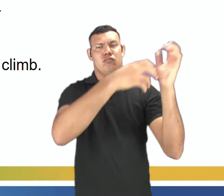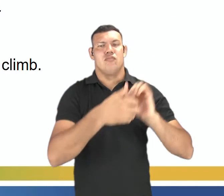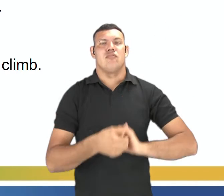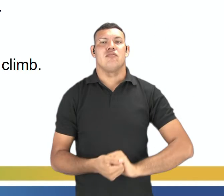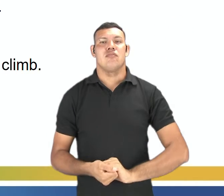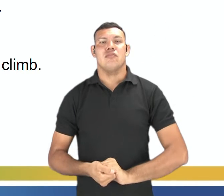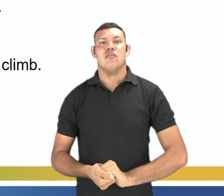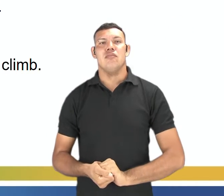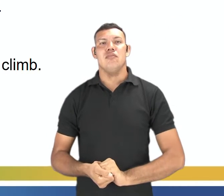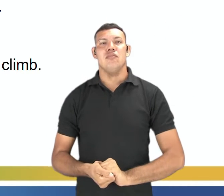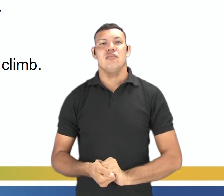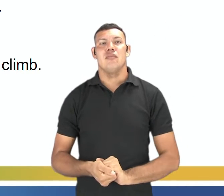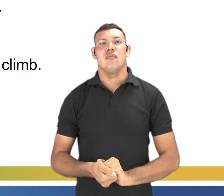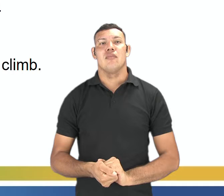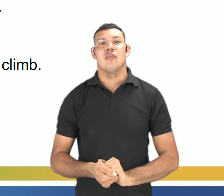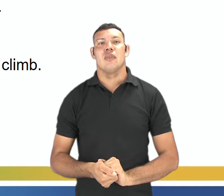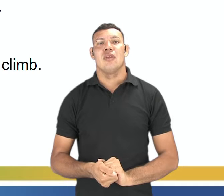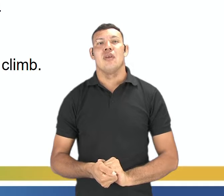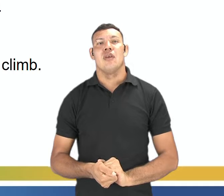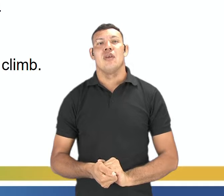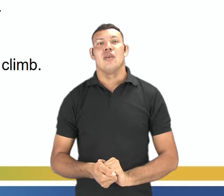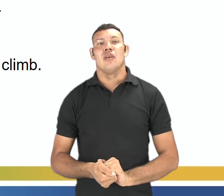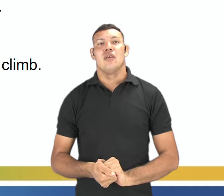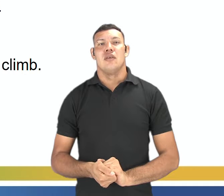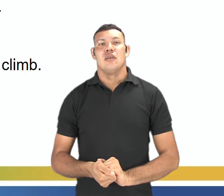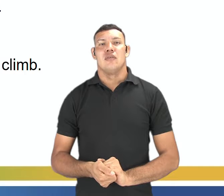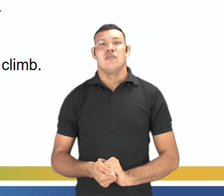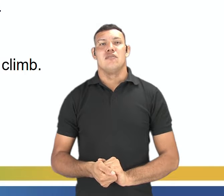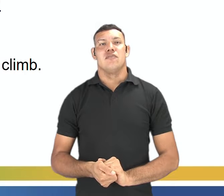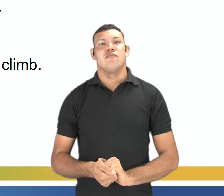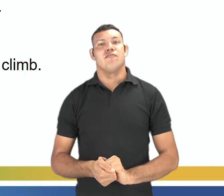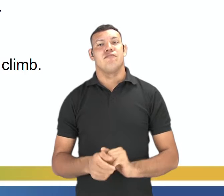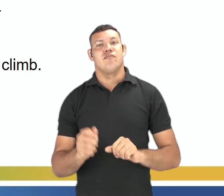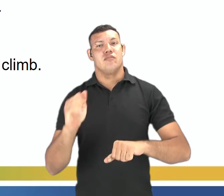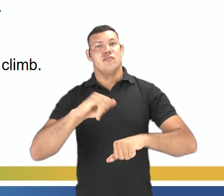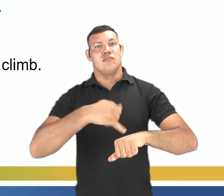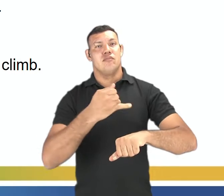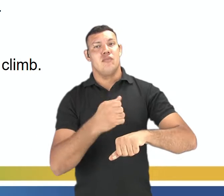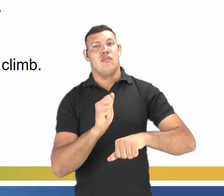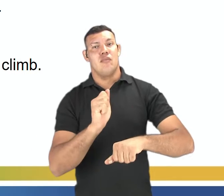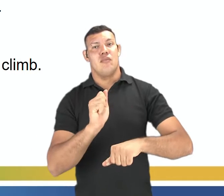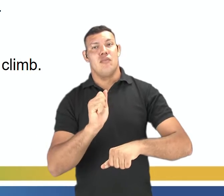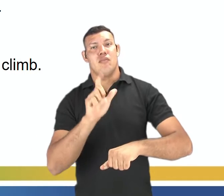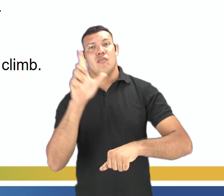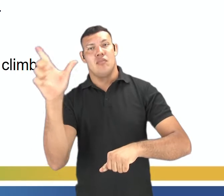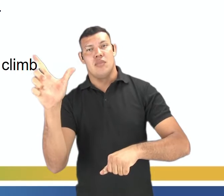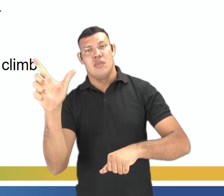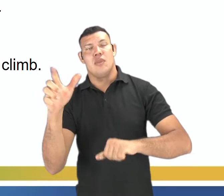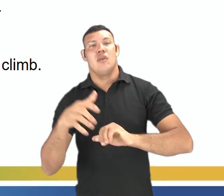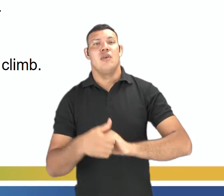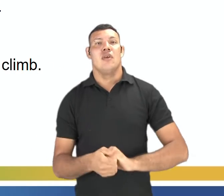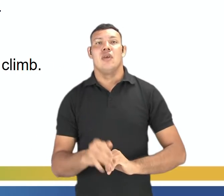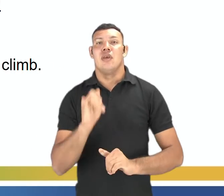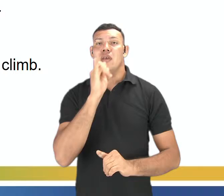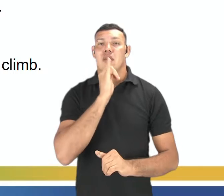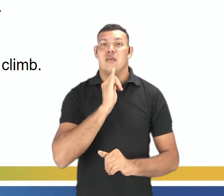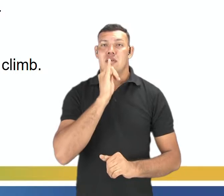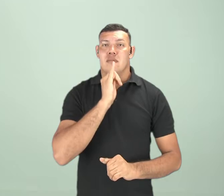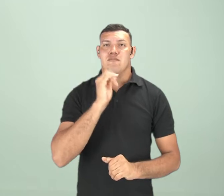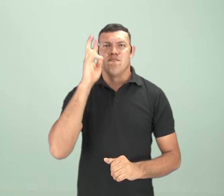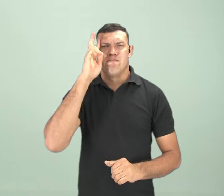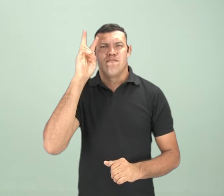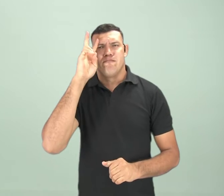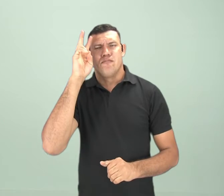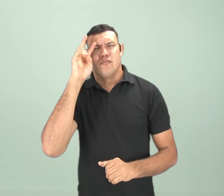Dangerous, longo, nós acrescentamos o most antes do substantivo dangerous. É interessante nós lembrarmos que